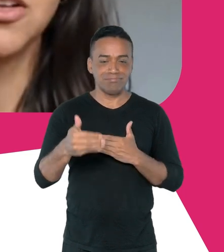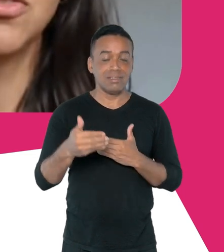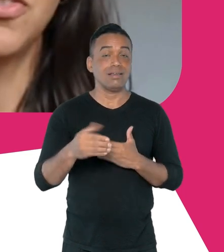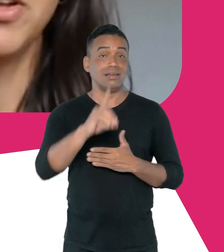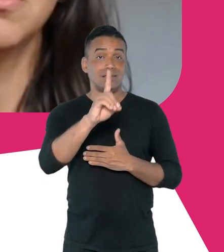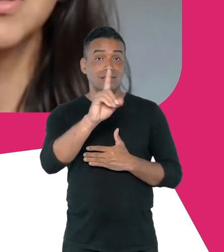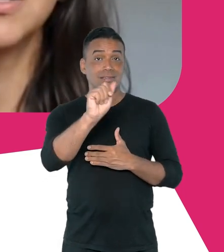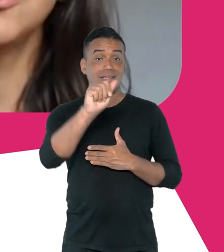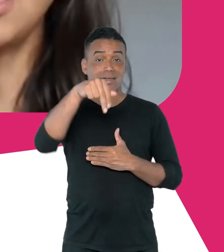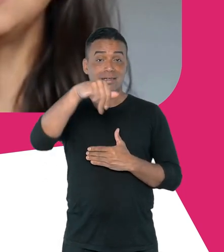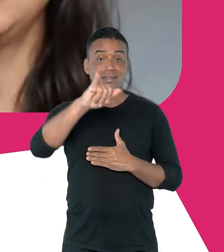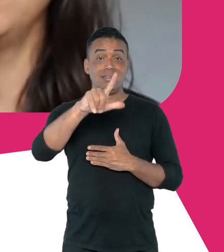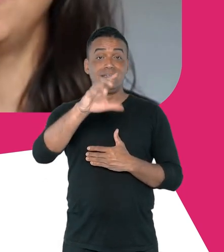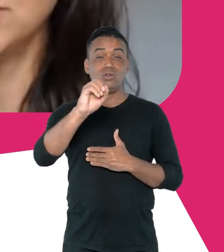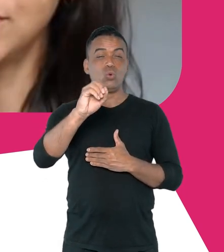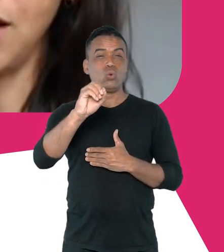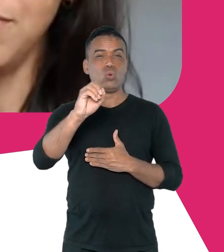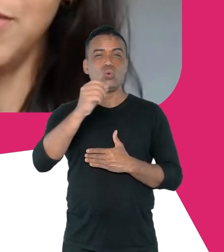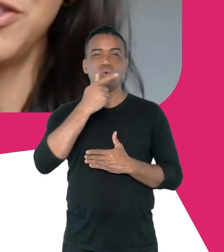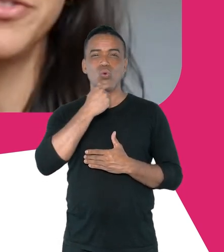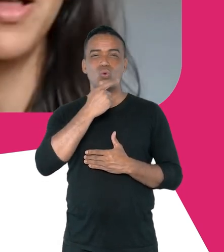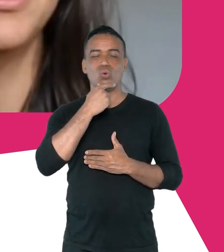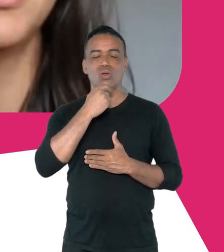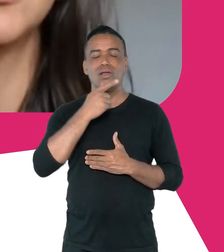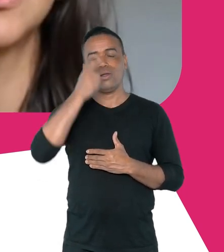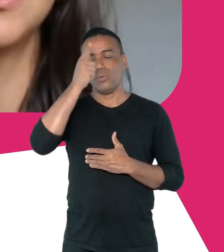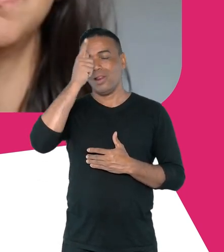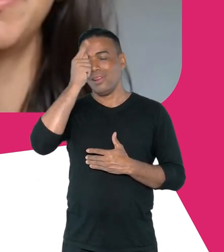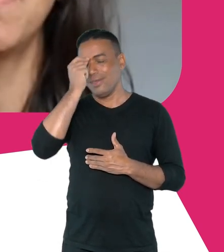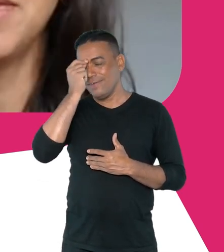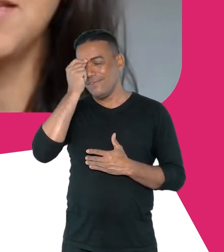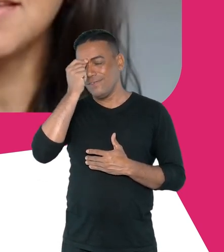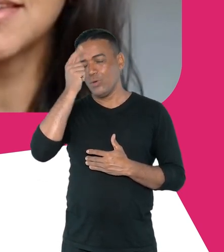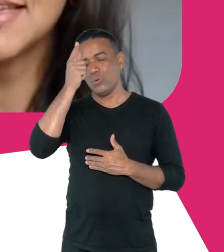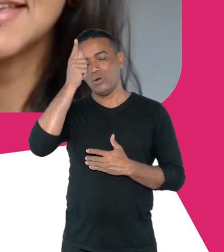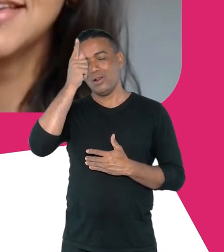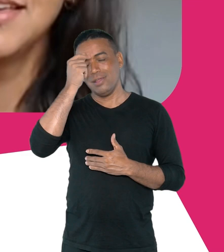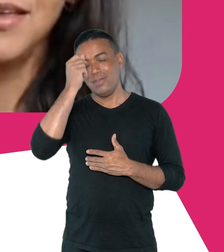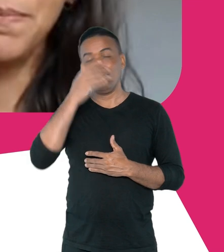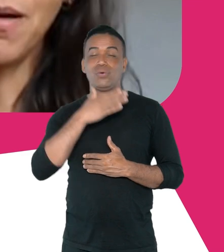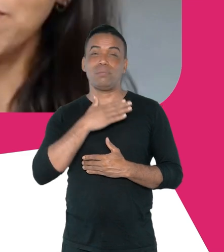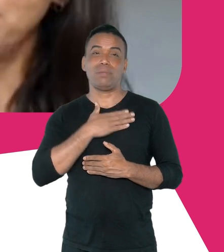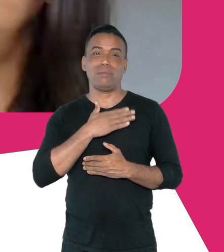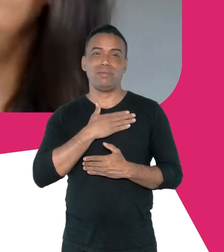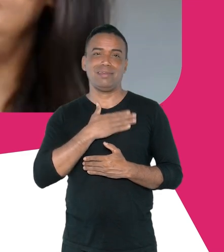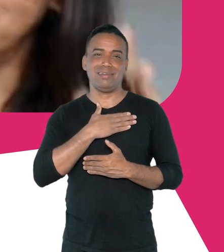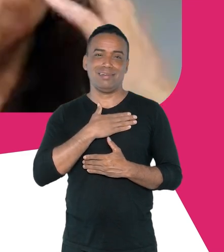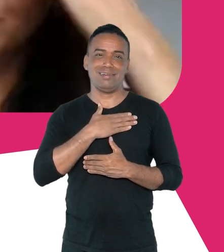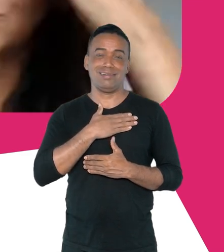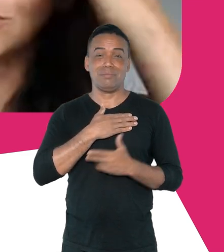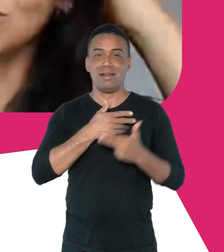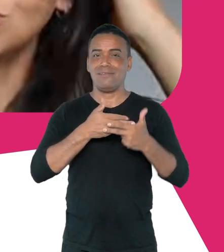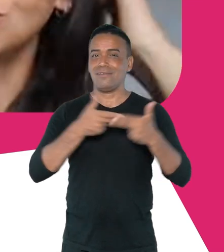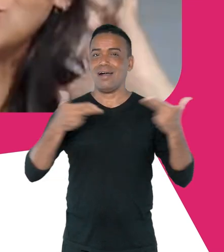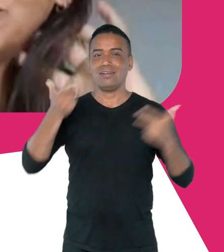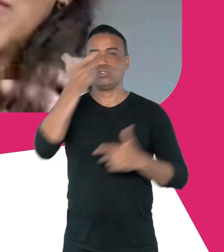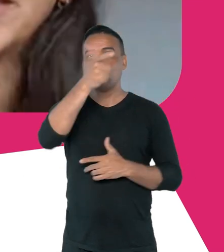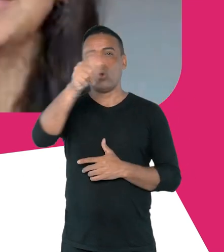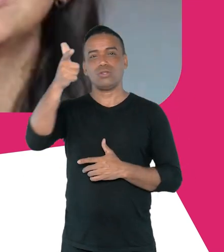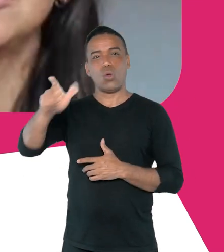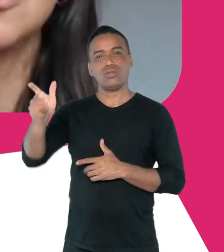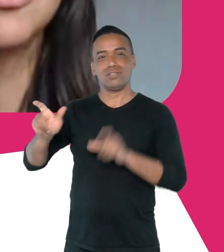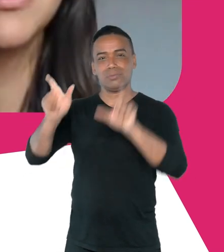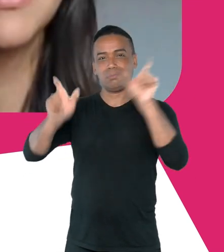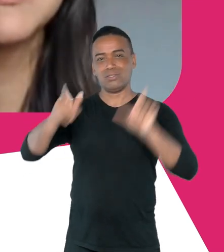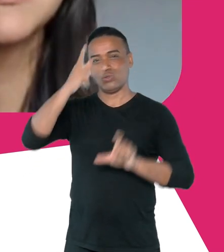do Danilo foi um grande alívio, sabe? A gente fala isso, assim, para mim e para muitos outros,